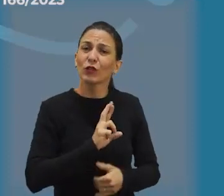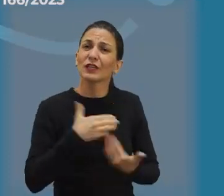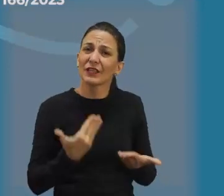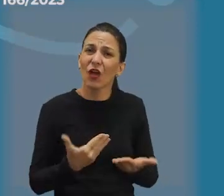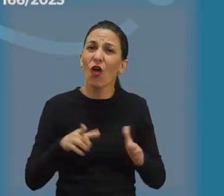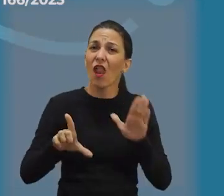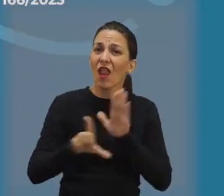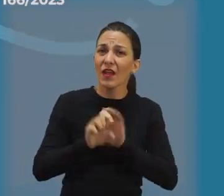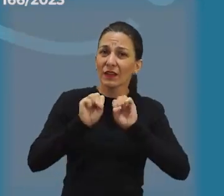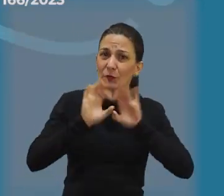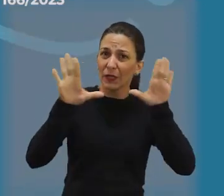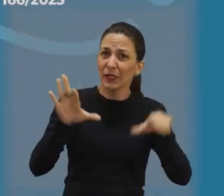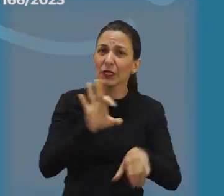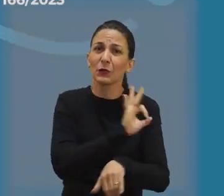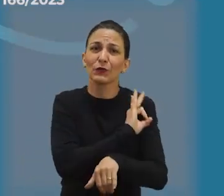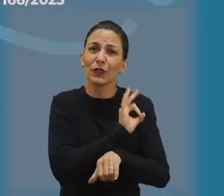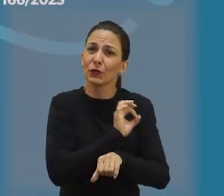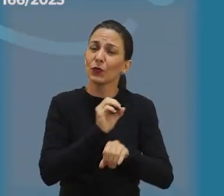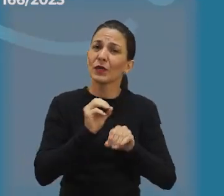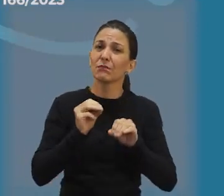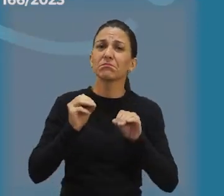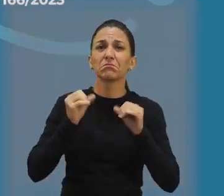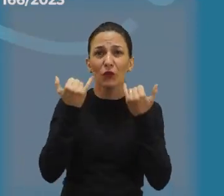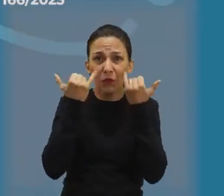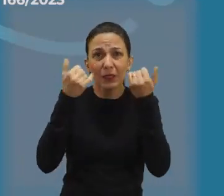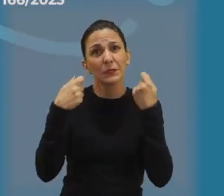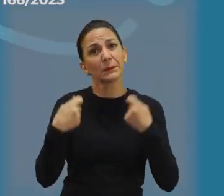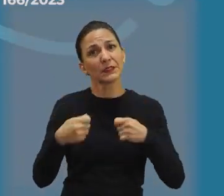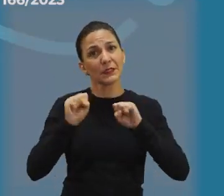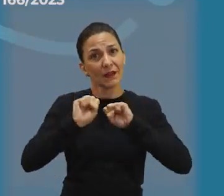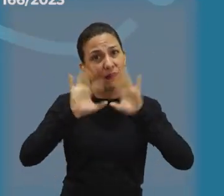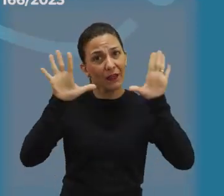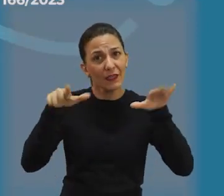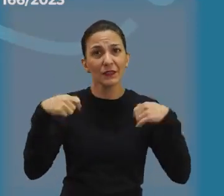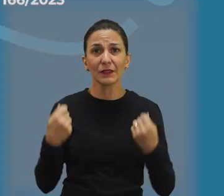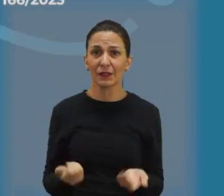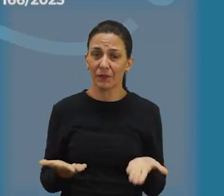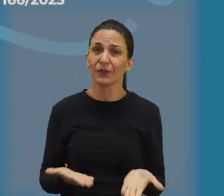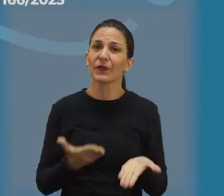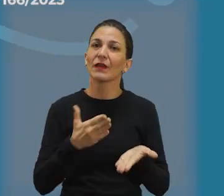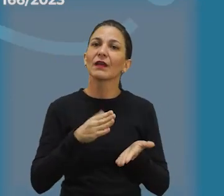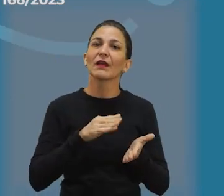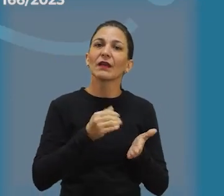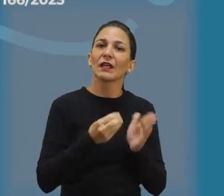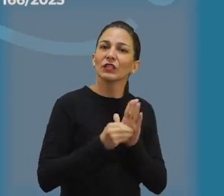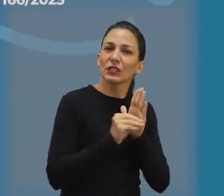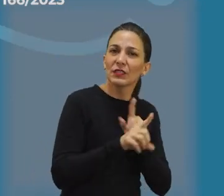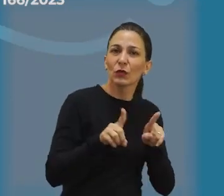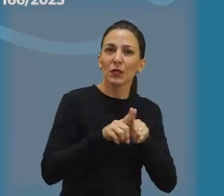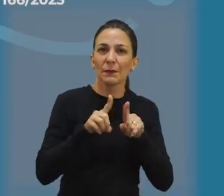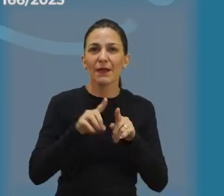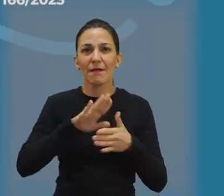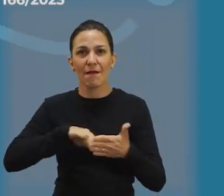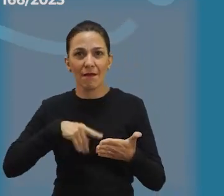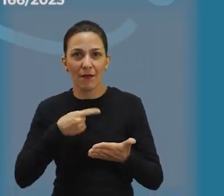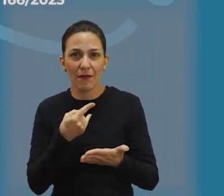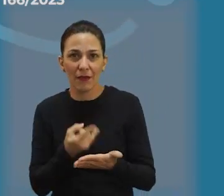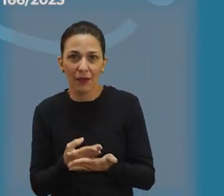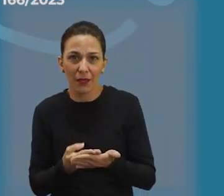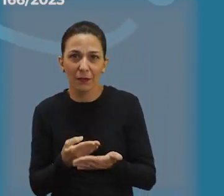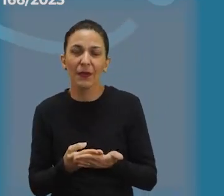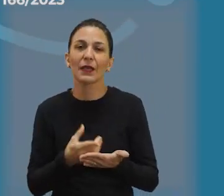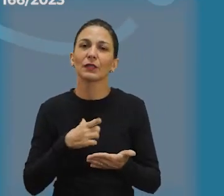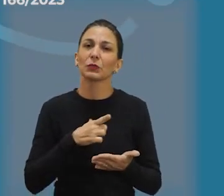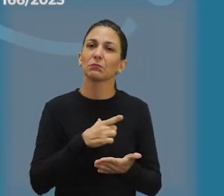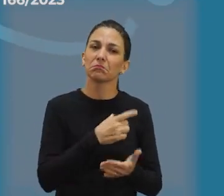quando pelas leis de Transparência é para prefeitura estar disponibilizando então eu fiz a indicação e fiz também o requerimento